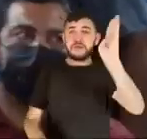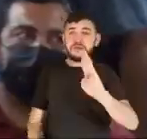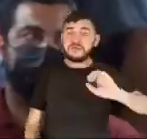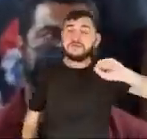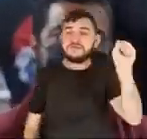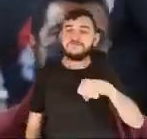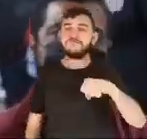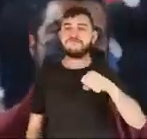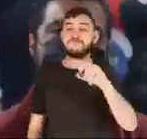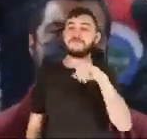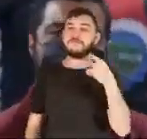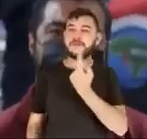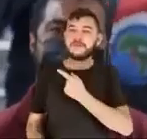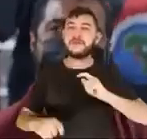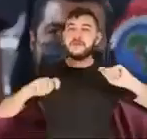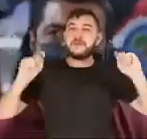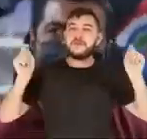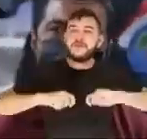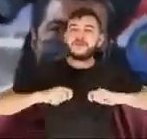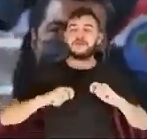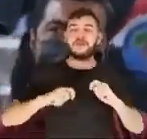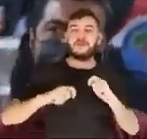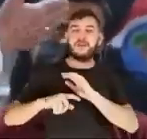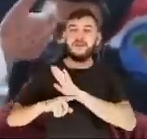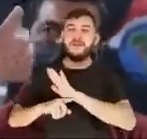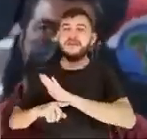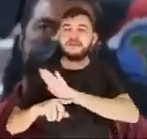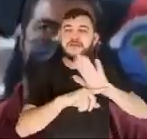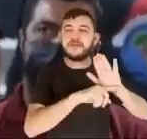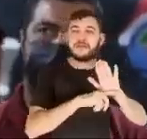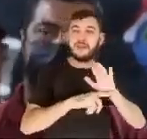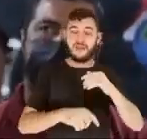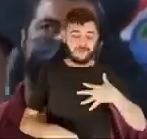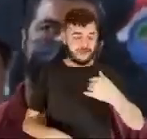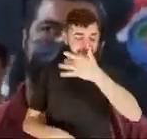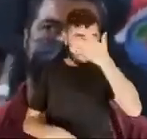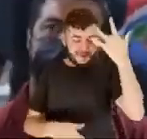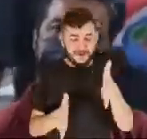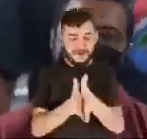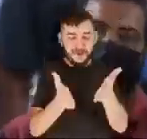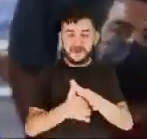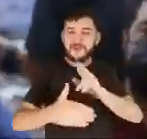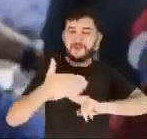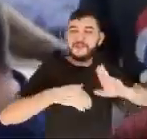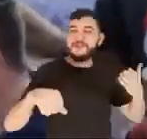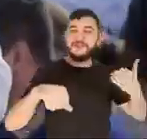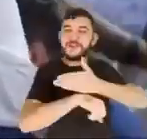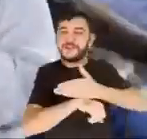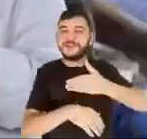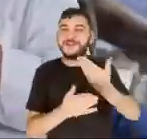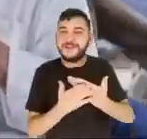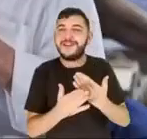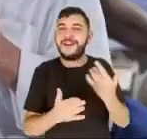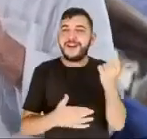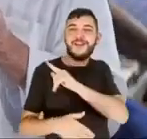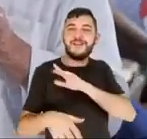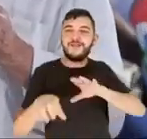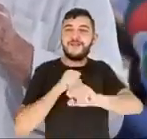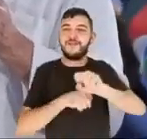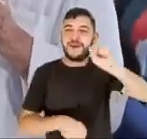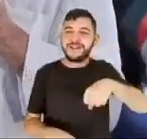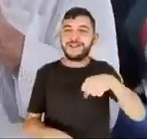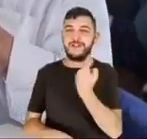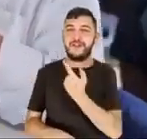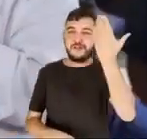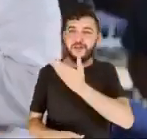os filhos dos pobres poder fazer universidade. Nós já provamos uma vez. Nós vamos provar que é possível as crianças comerem